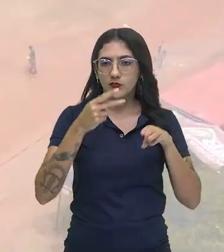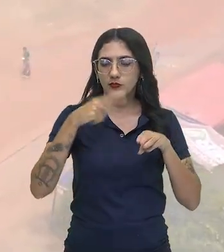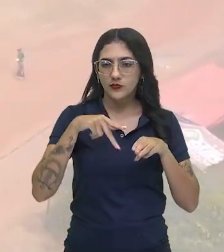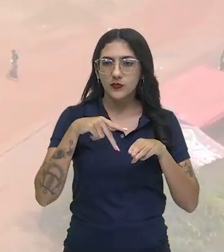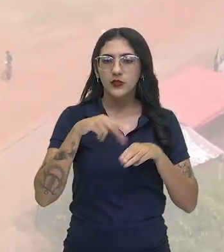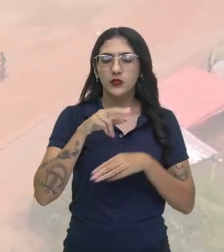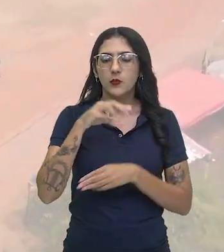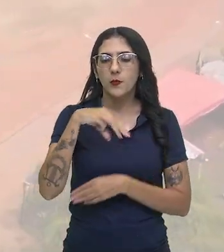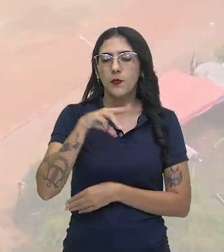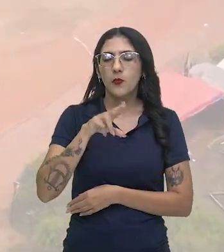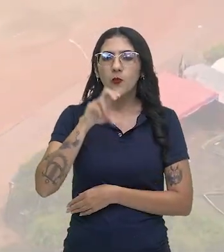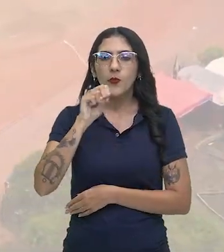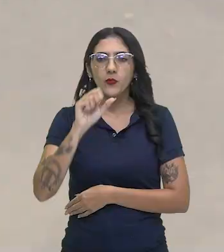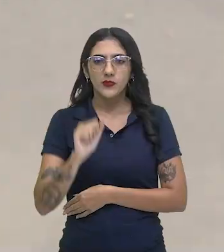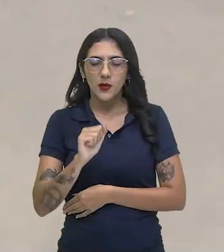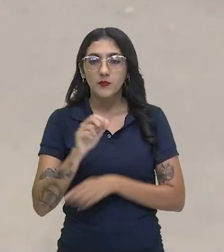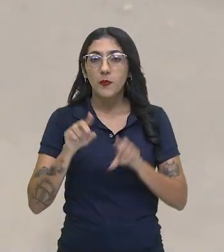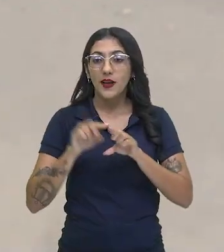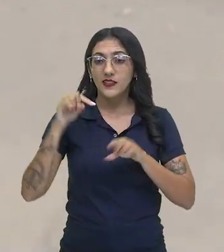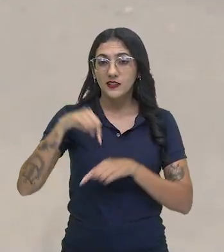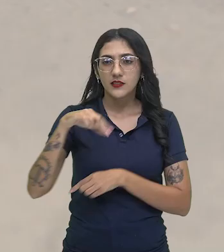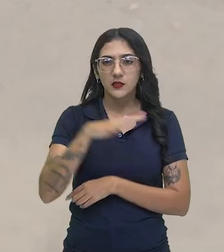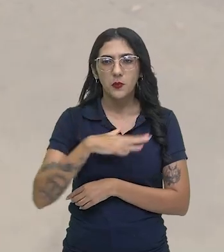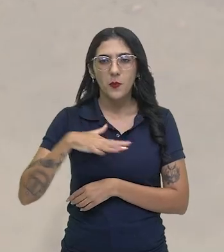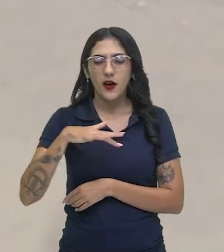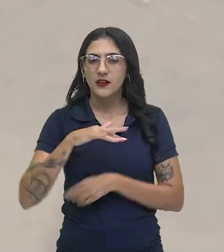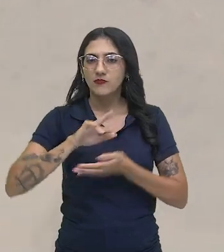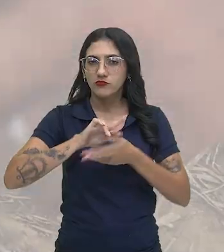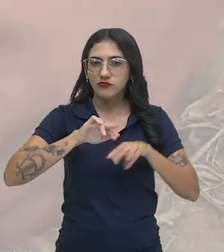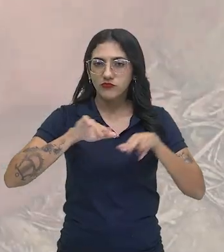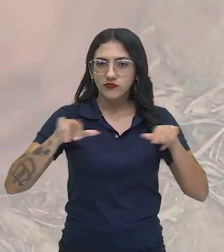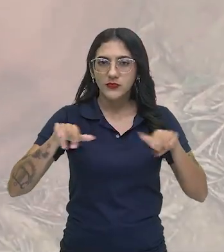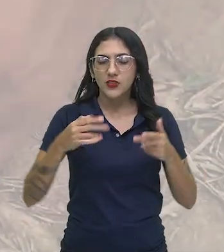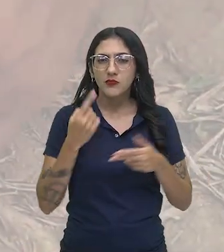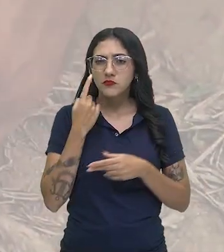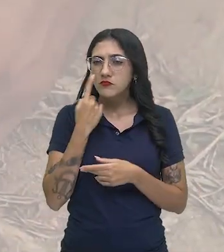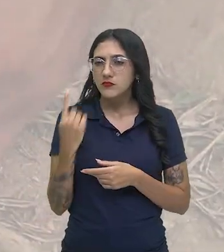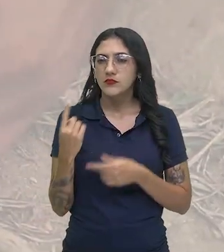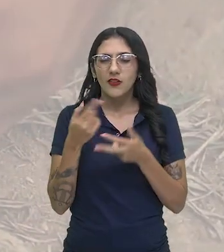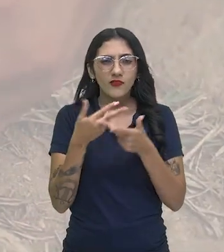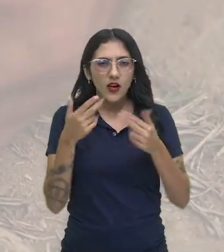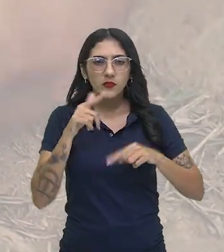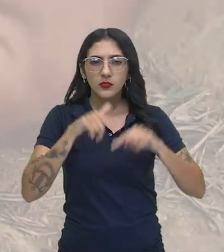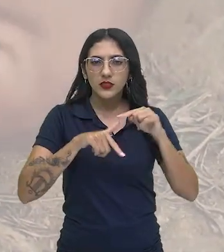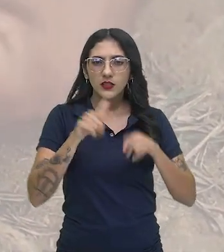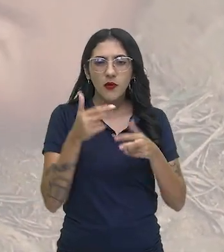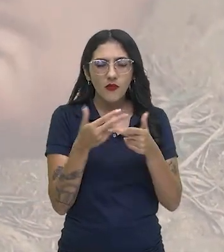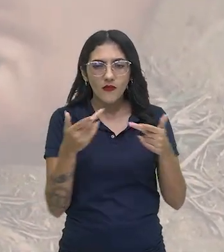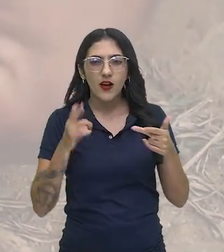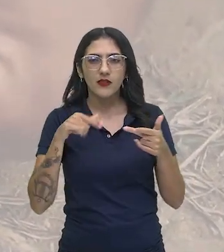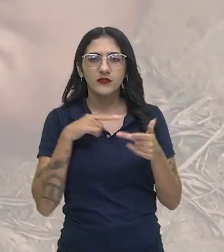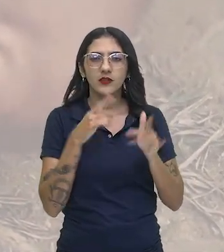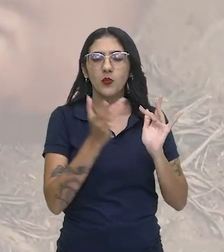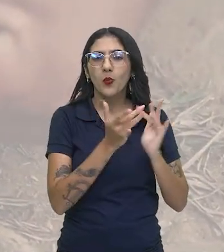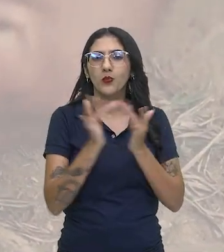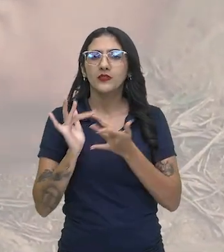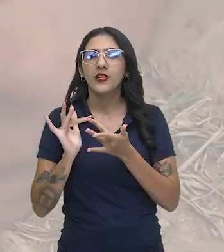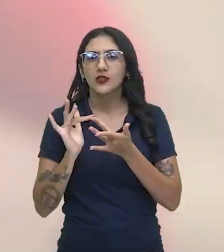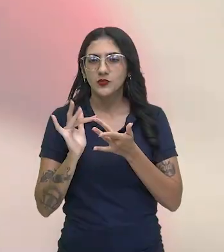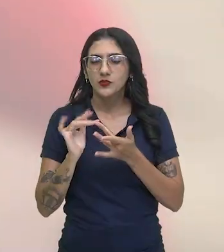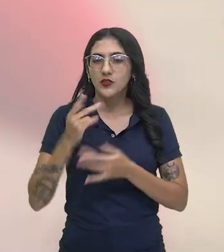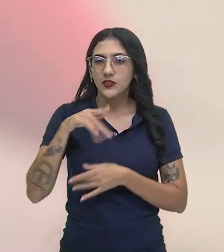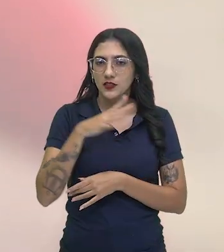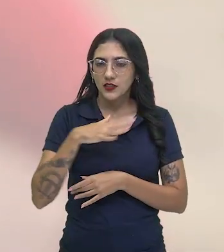nós estamos em cima de um grande sítio arqueológico. E a gente consegue observar todos esses materiais fazem parte do contexto arqueológico da comunidade do